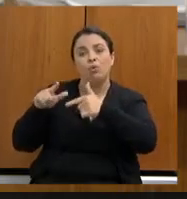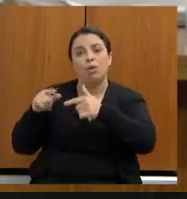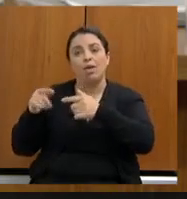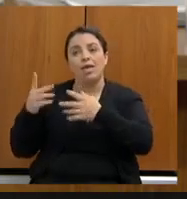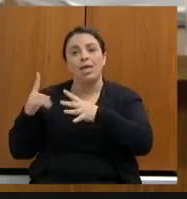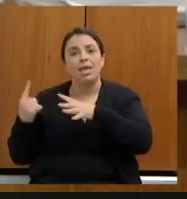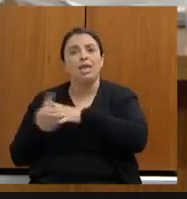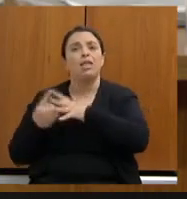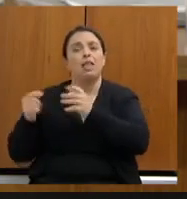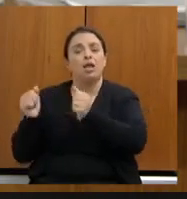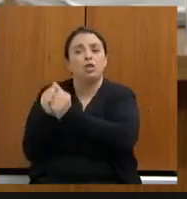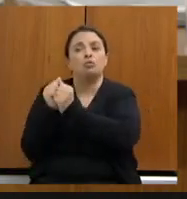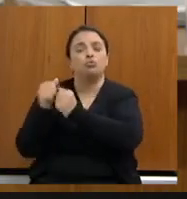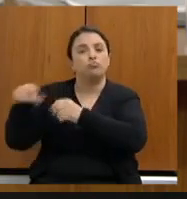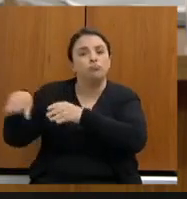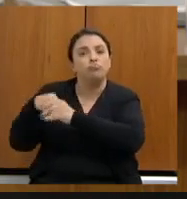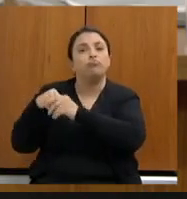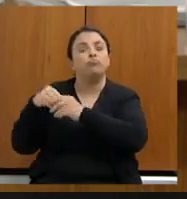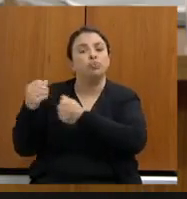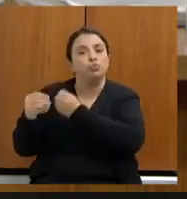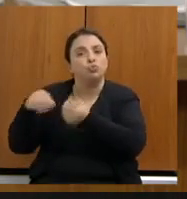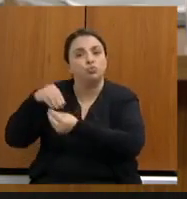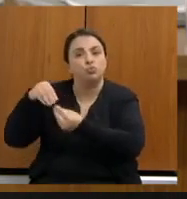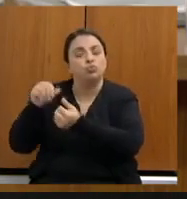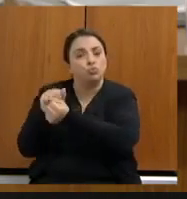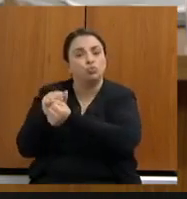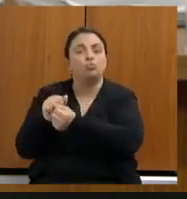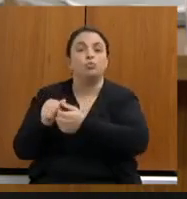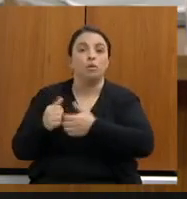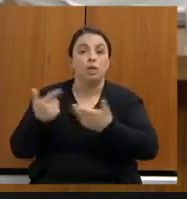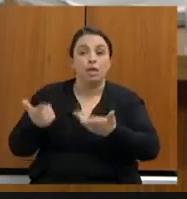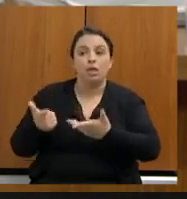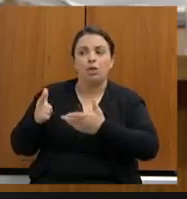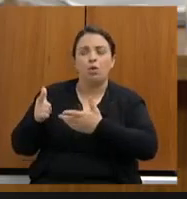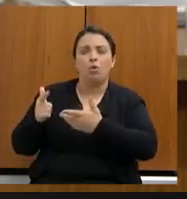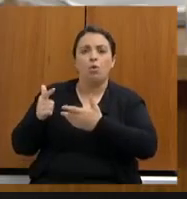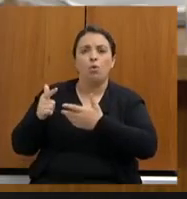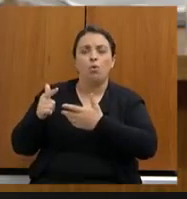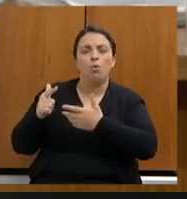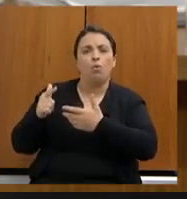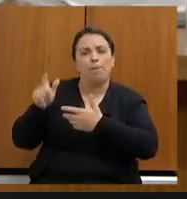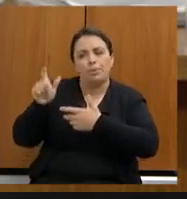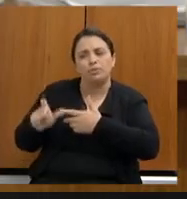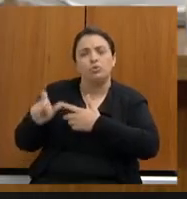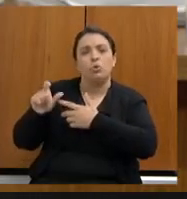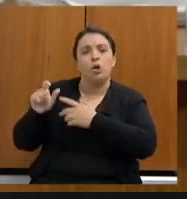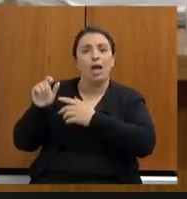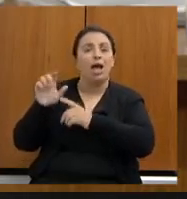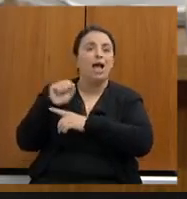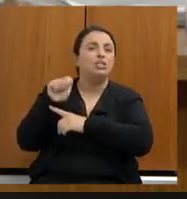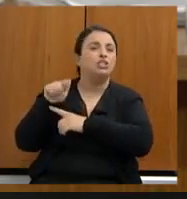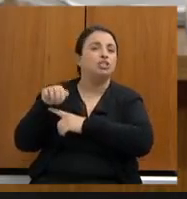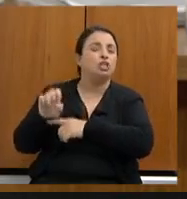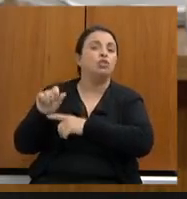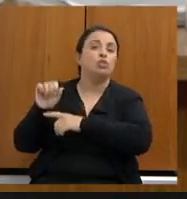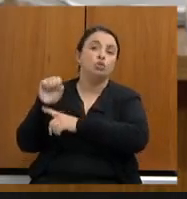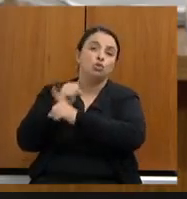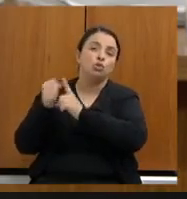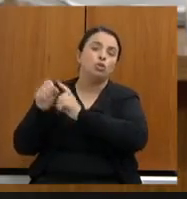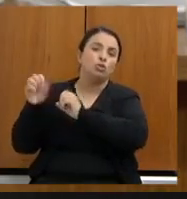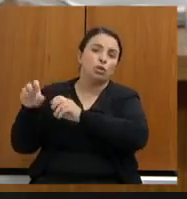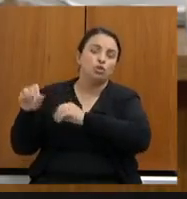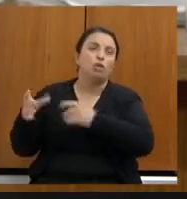operações que a gente prefeito em todo o estado desde o agente socioeducativo policial penal policial militar policial civil o policial federal